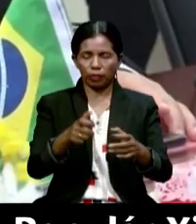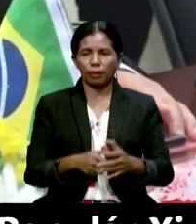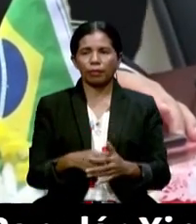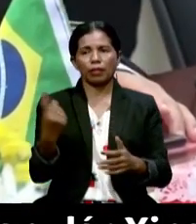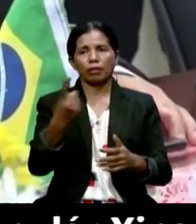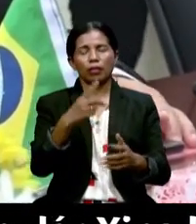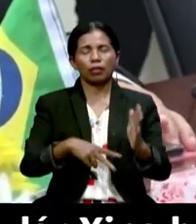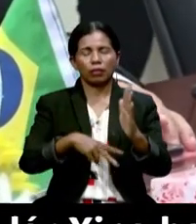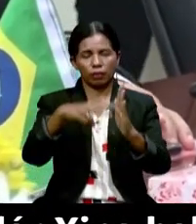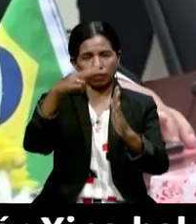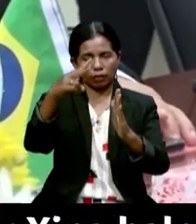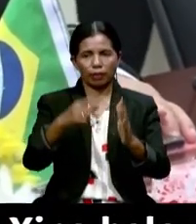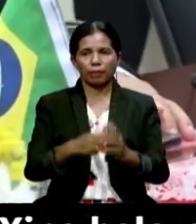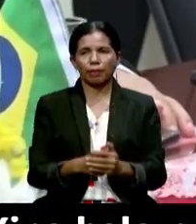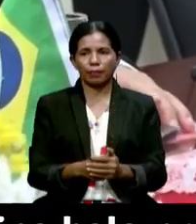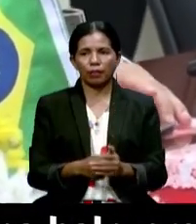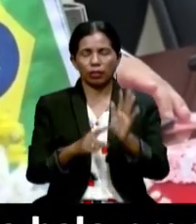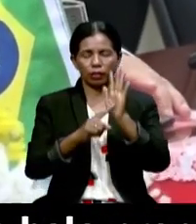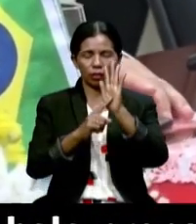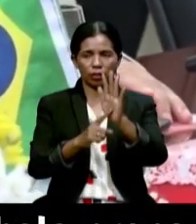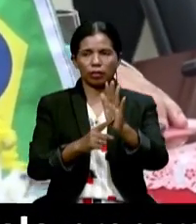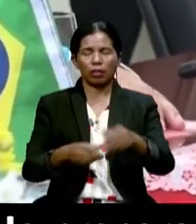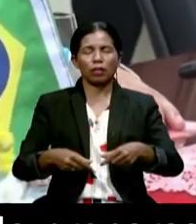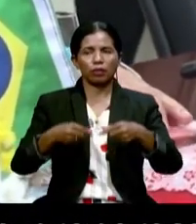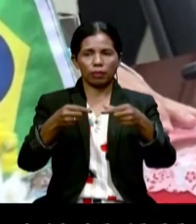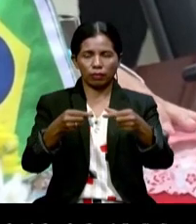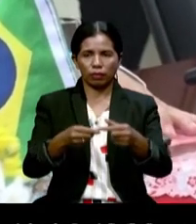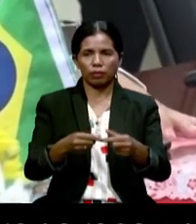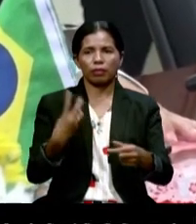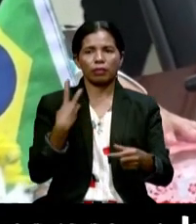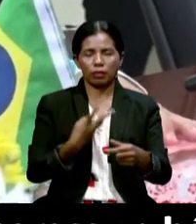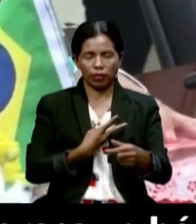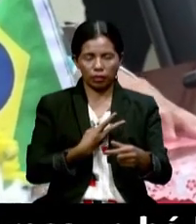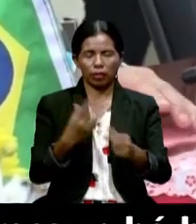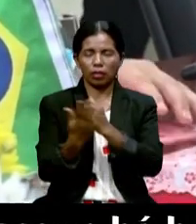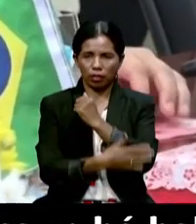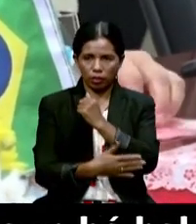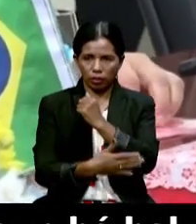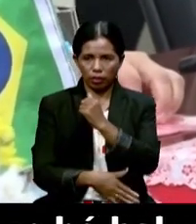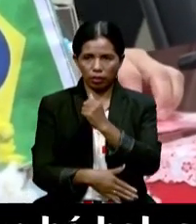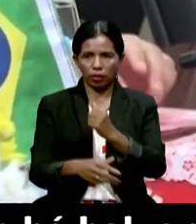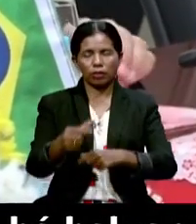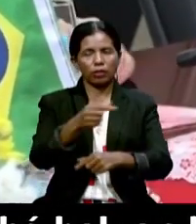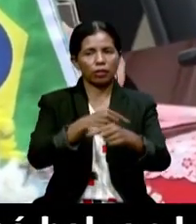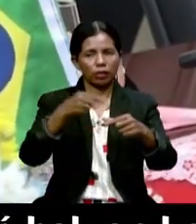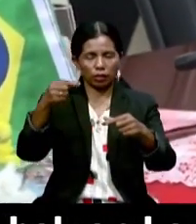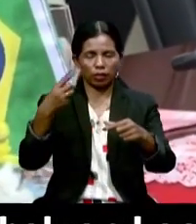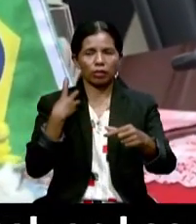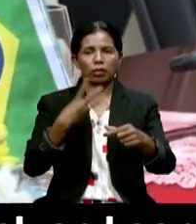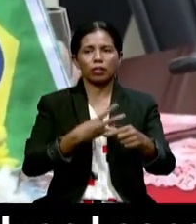nos recordarmos dessa preciosa herança lusófona que une nossos países, geograficamente tão